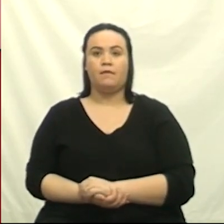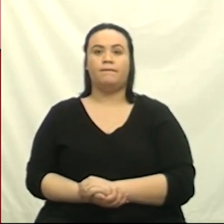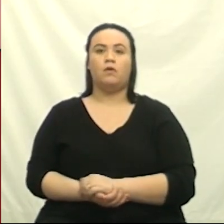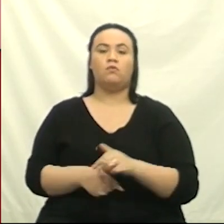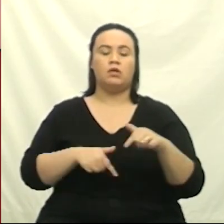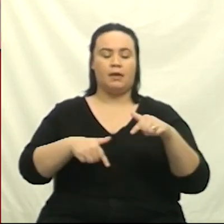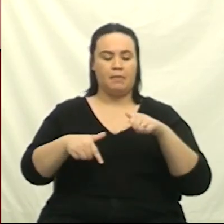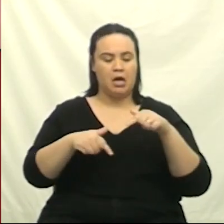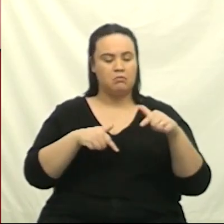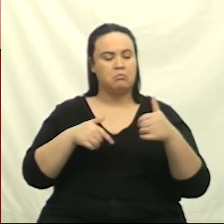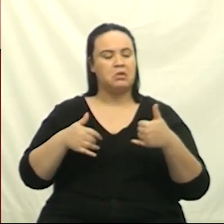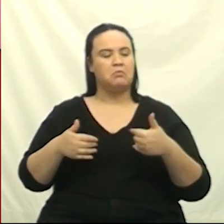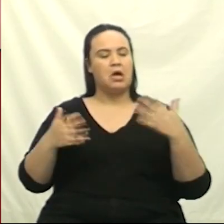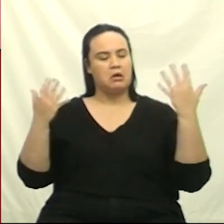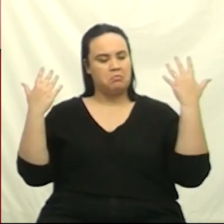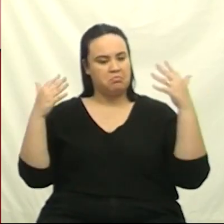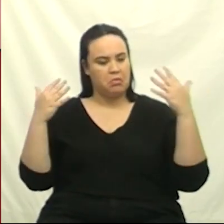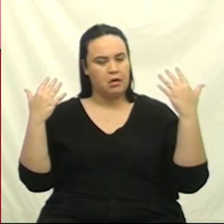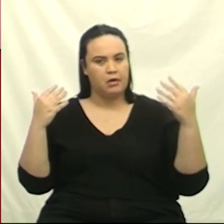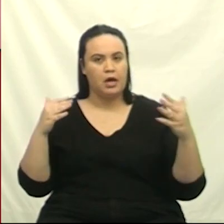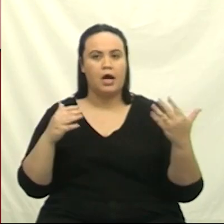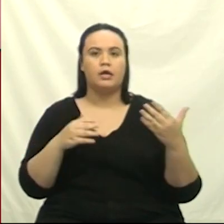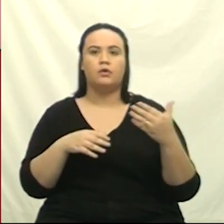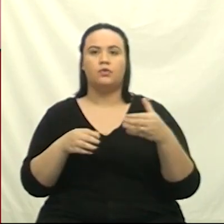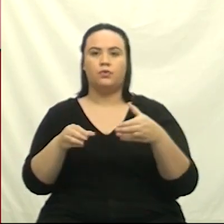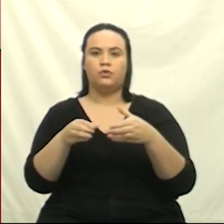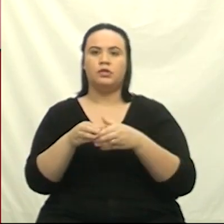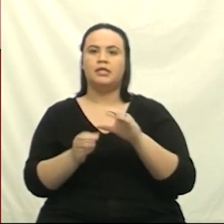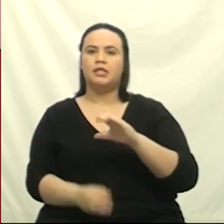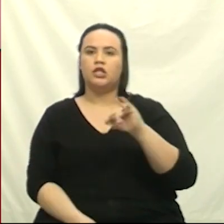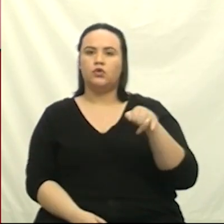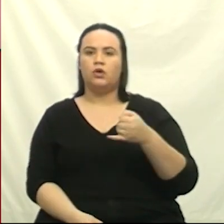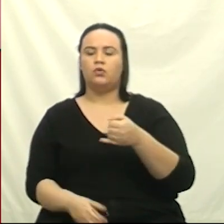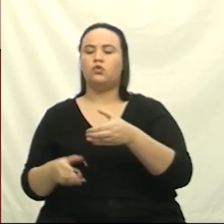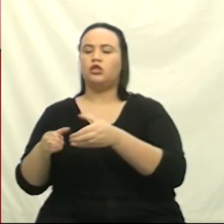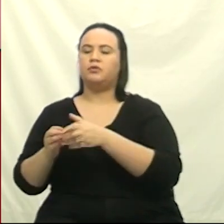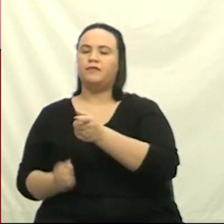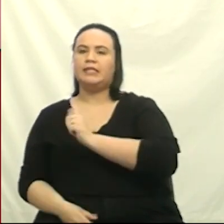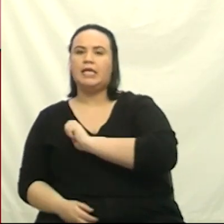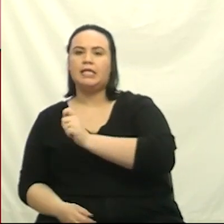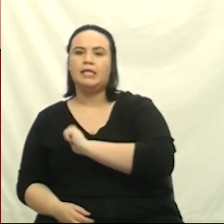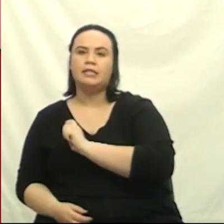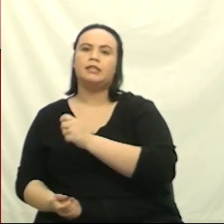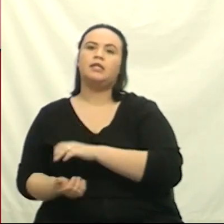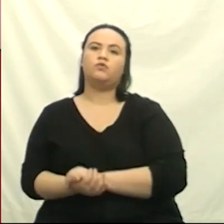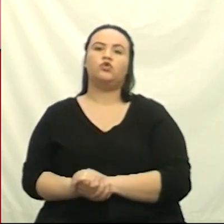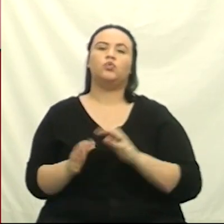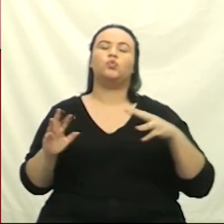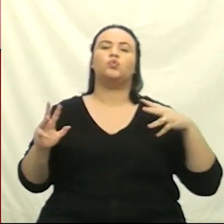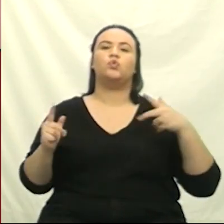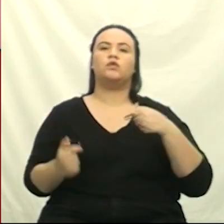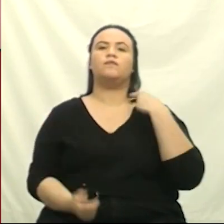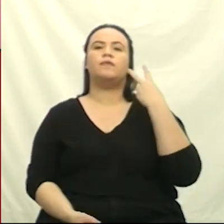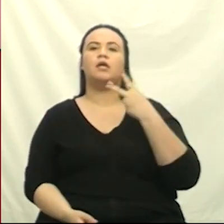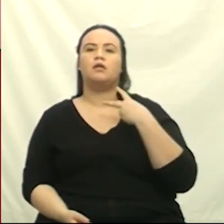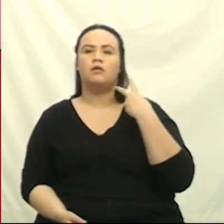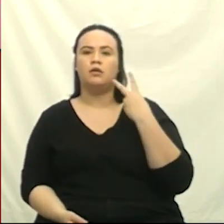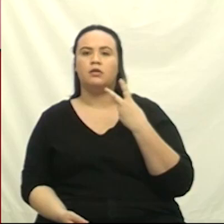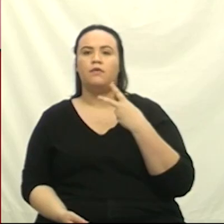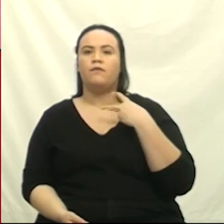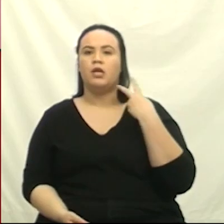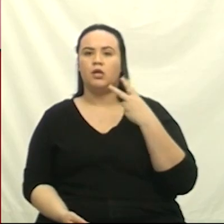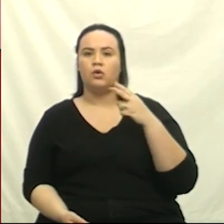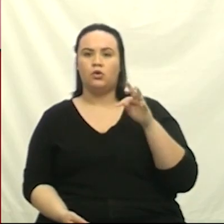trabalho dessa casa louvo o trabalho da comissão de construção e justiça da comissão de fiscalização de todos os vereadores que se dedicaram e ao